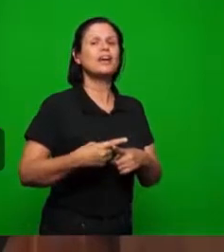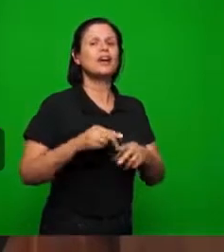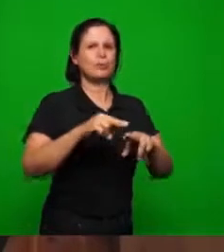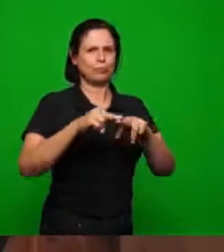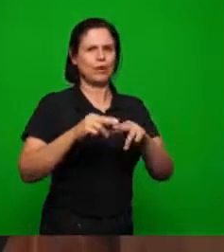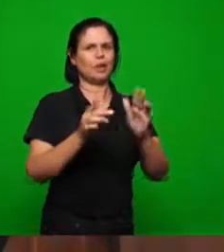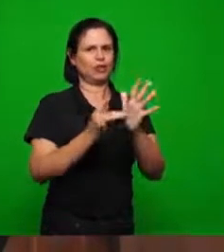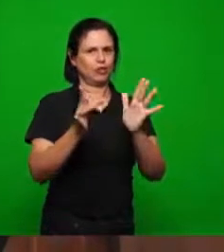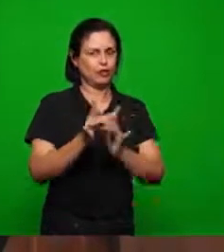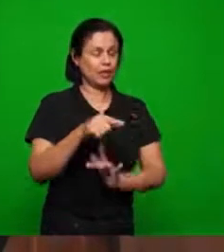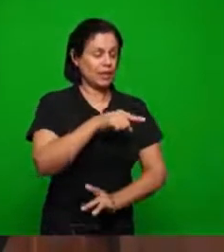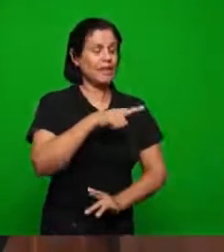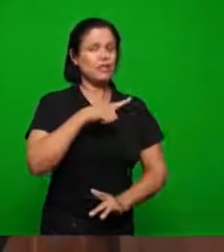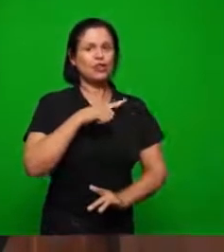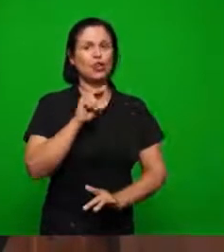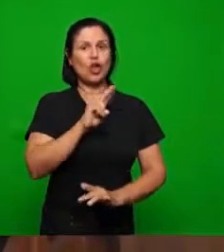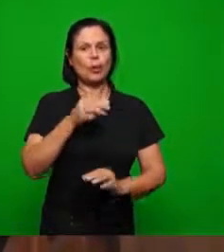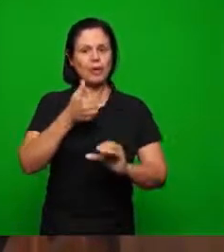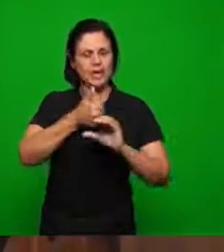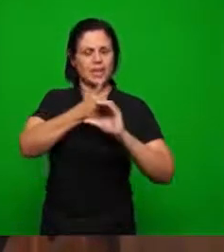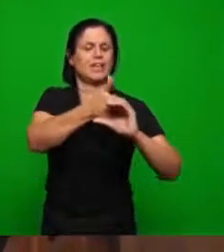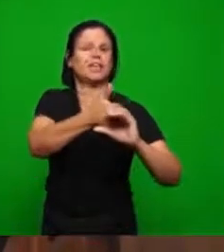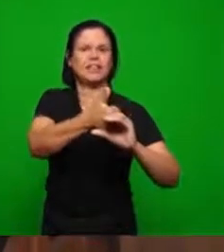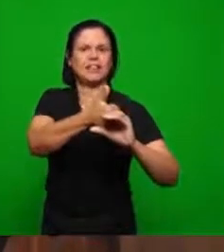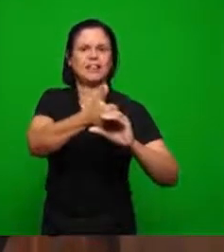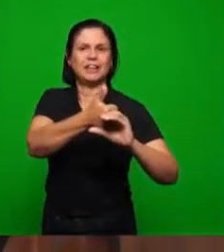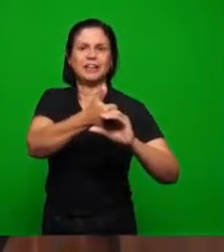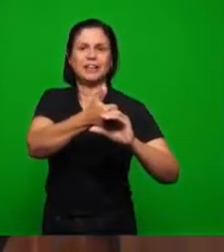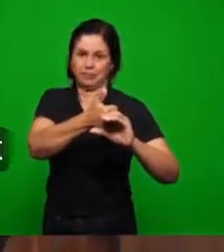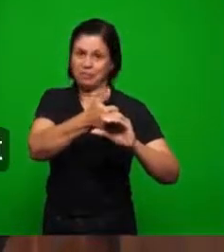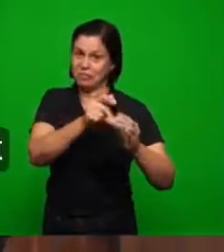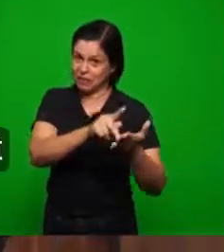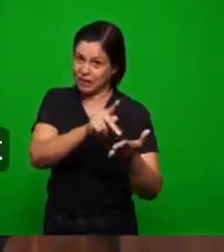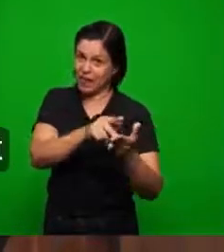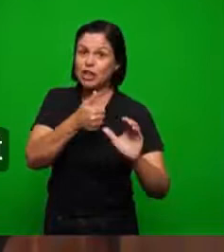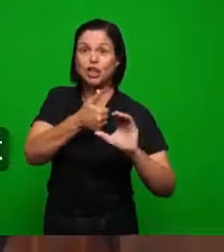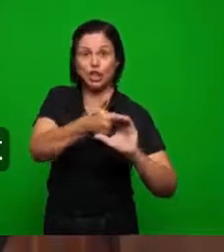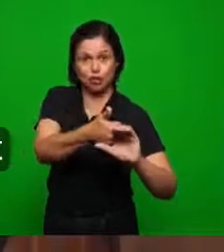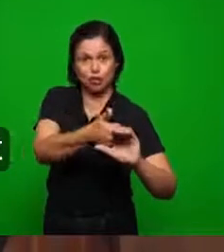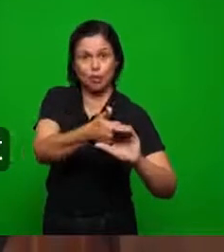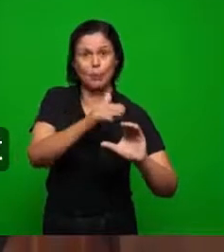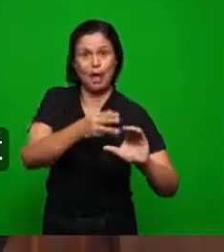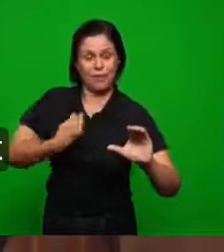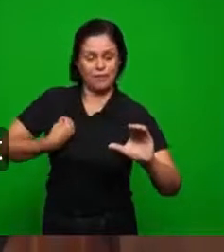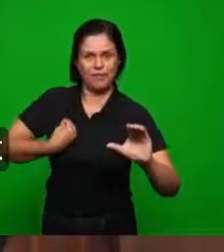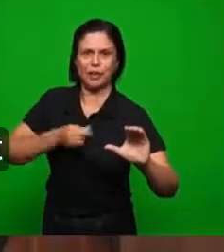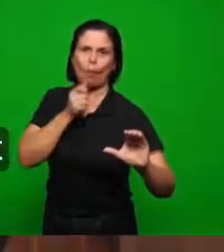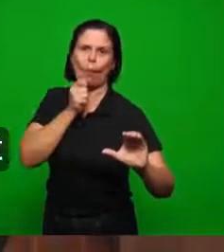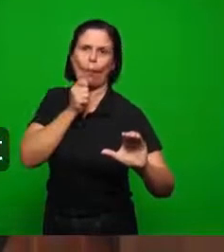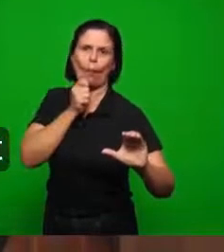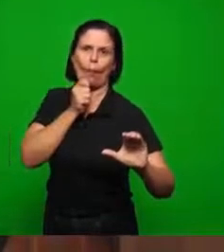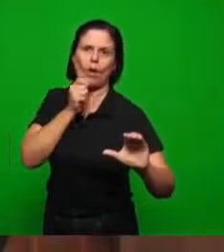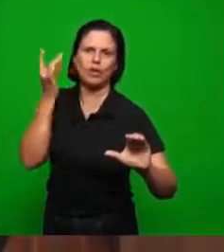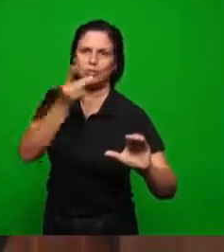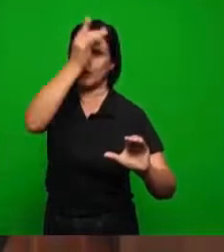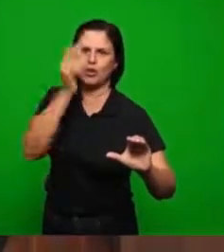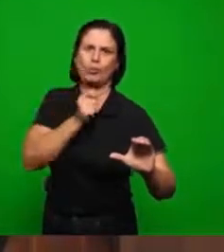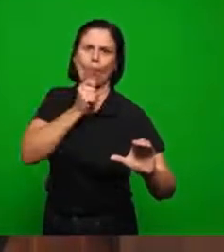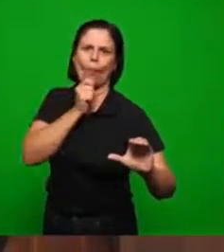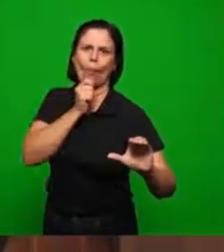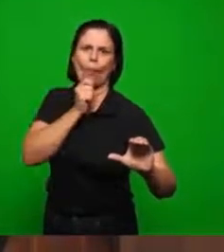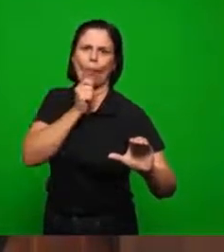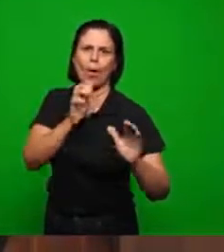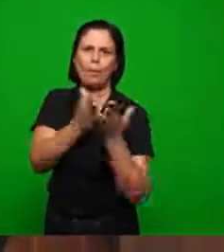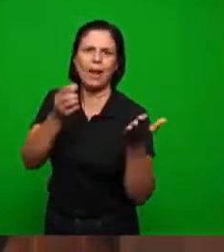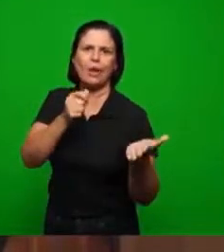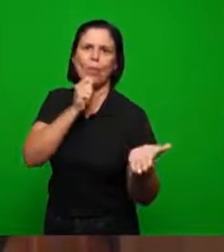Jesus. Tinha o nome de cristianismo. Mas, na verdade, esse era um cristianismo sem vida. Sem a palavra. Sem o Espírito Santo. Sem